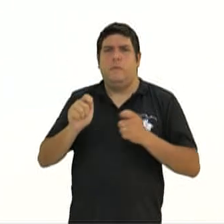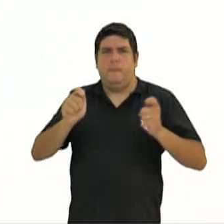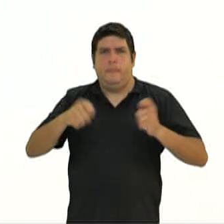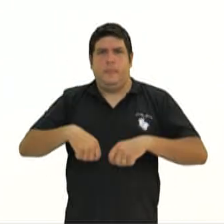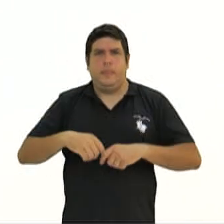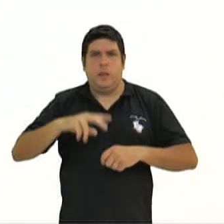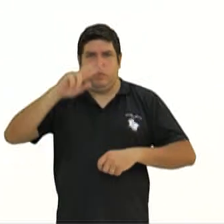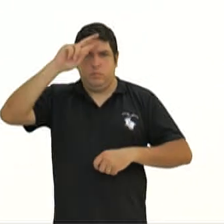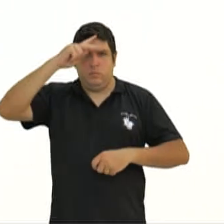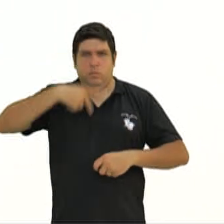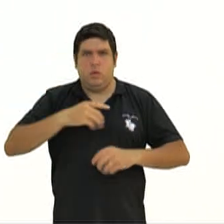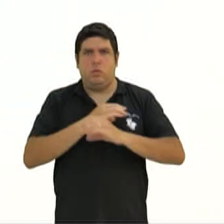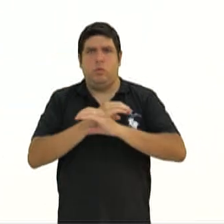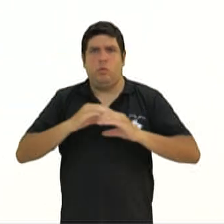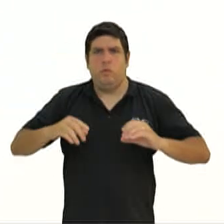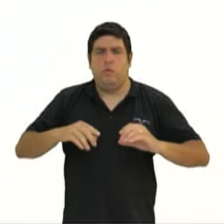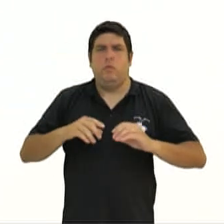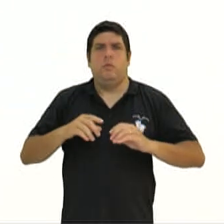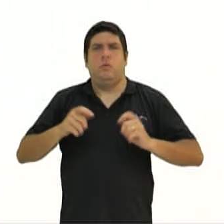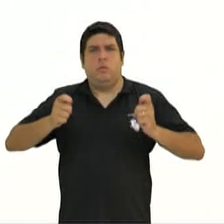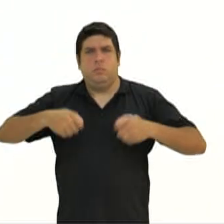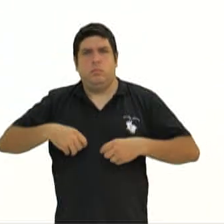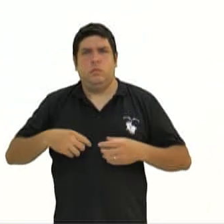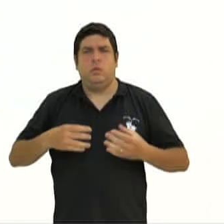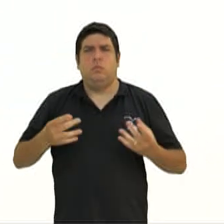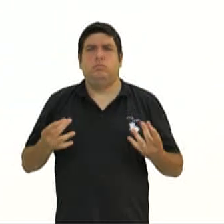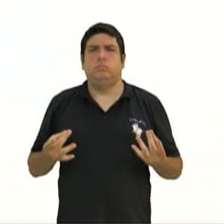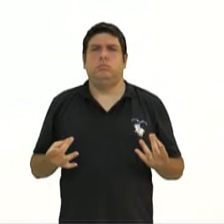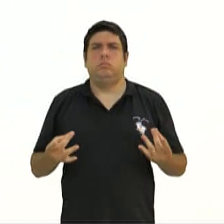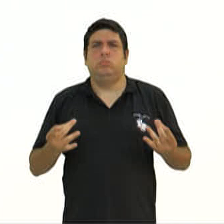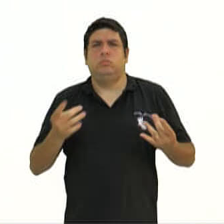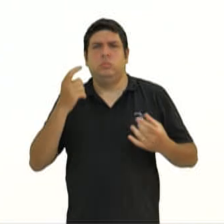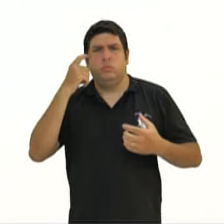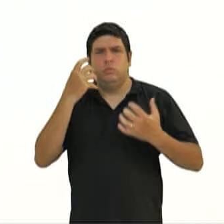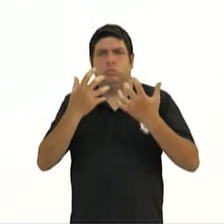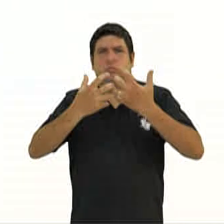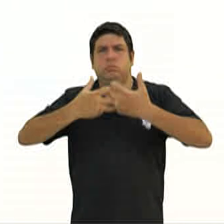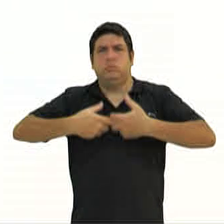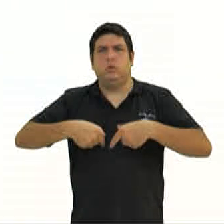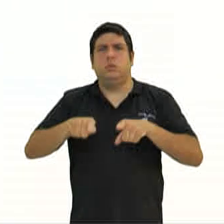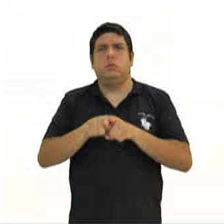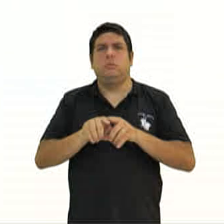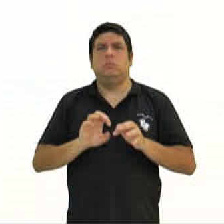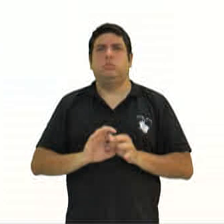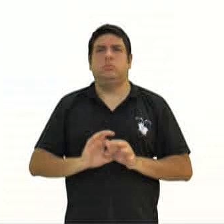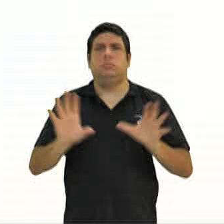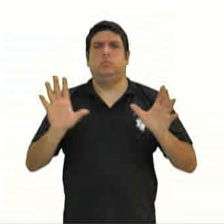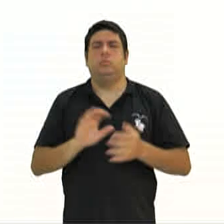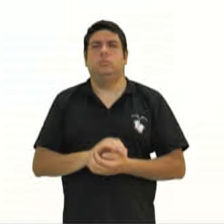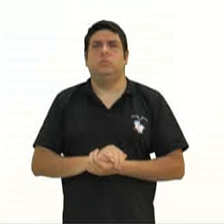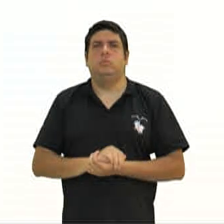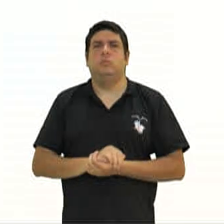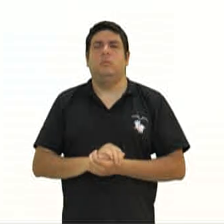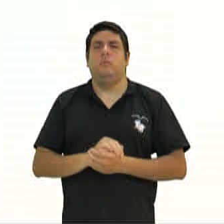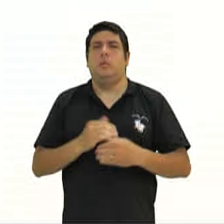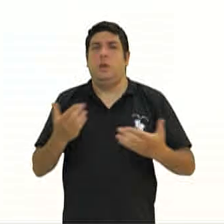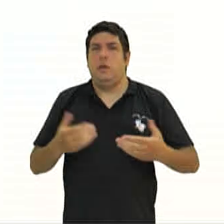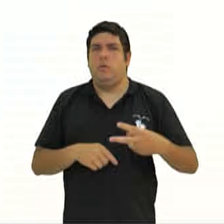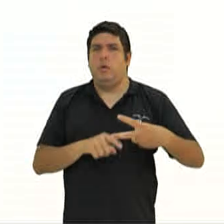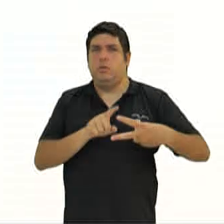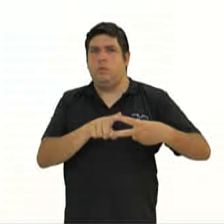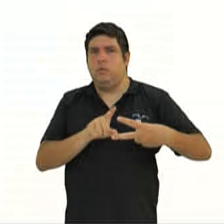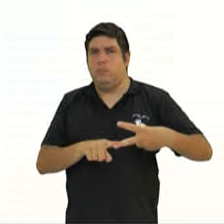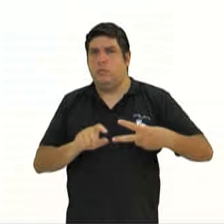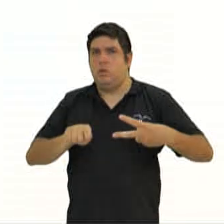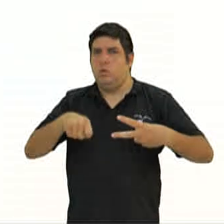autoconfiança, independência, capacidade de meditação e liberdade, ok? Sendo assim, duas perguntas